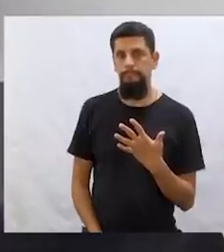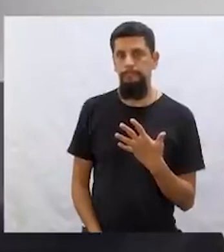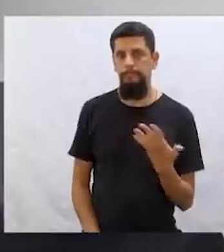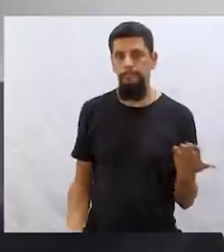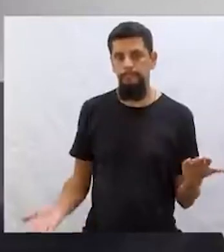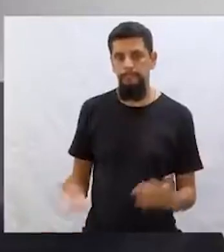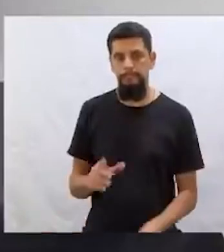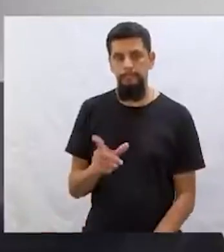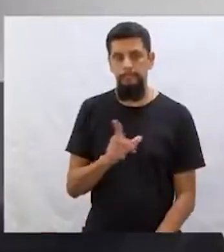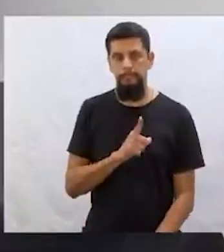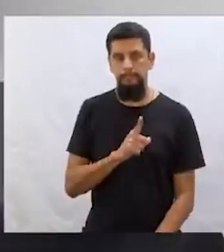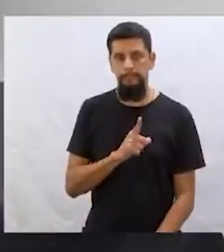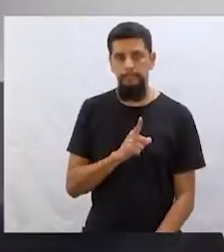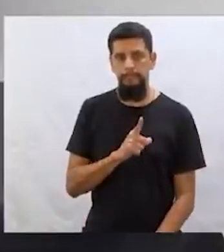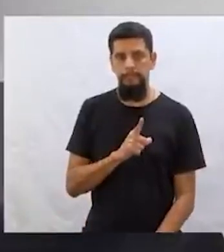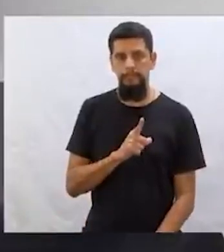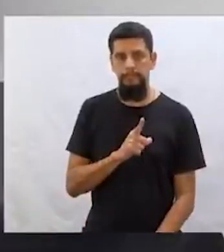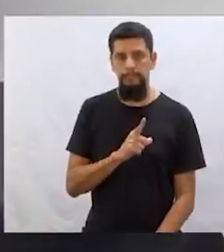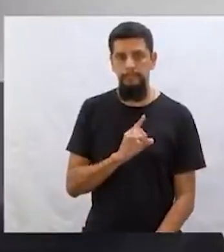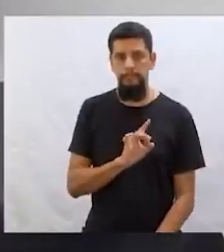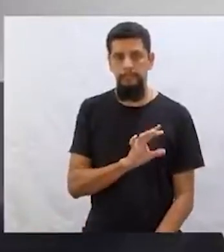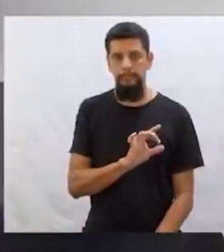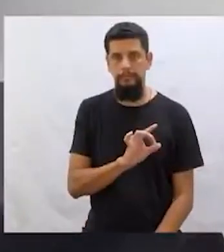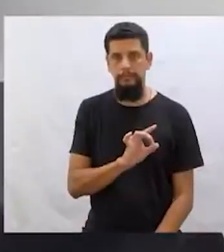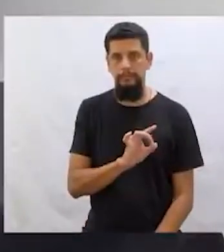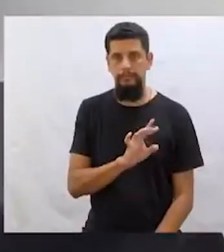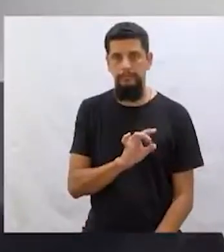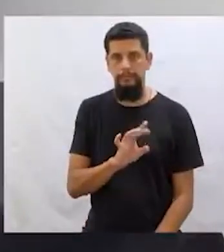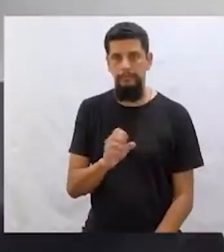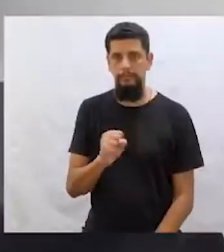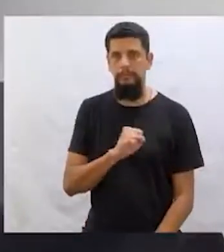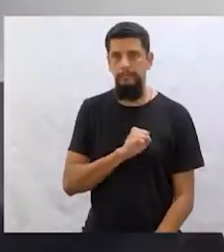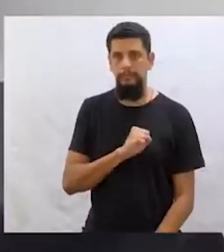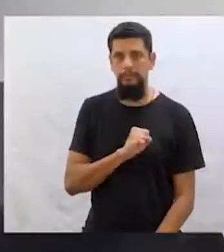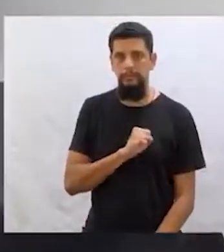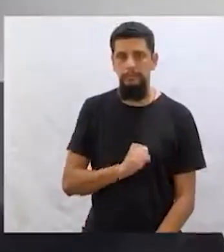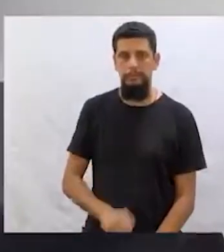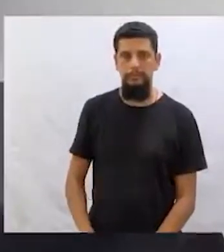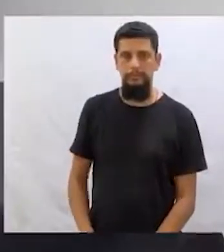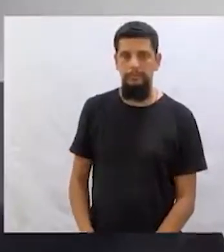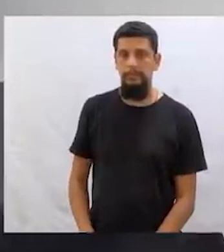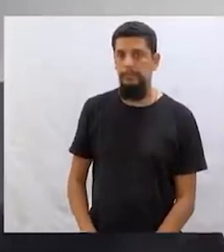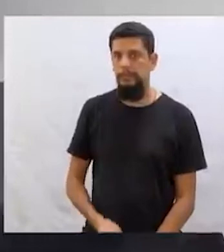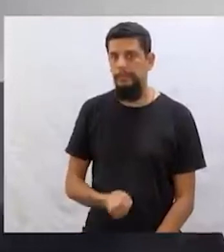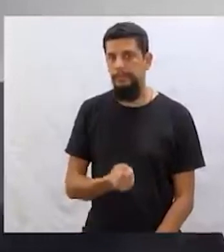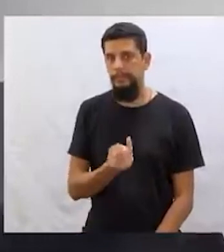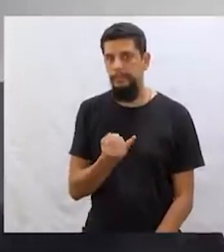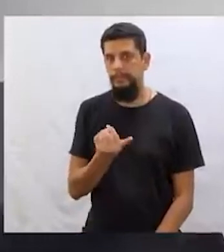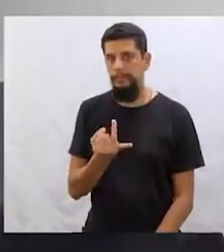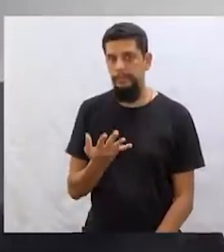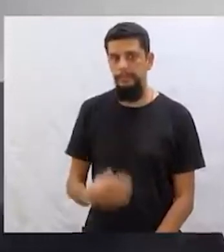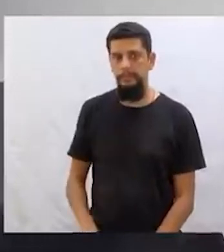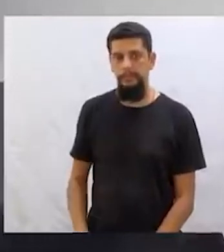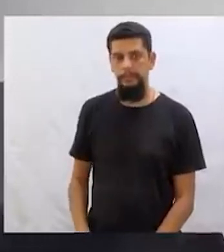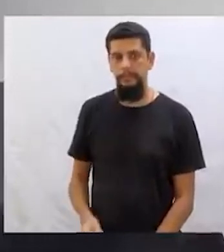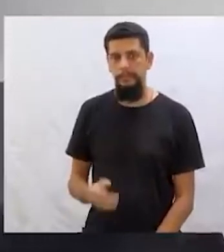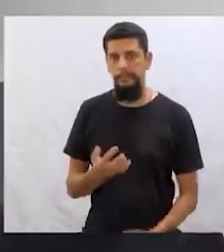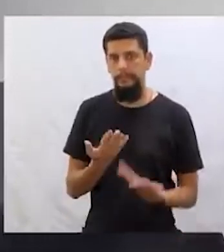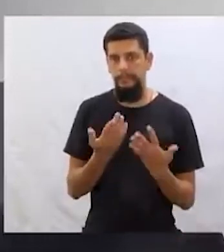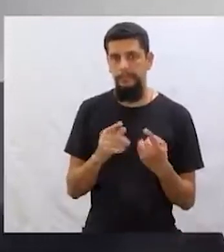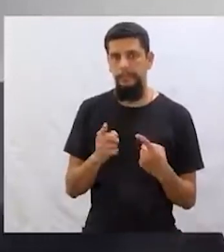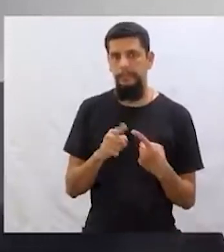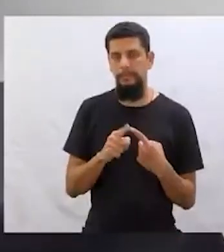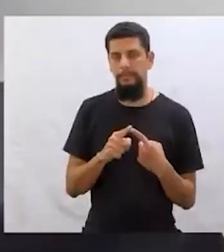1, 2, 3, 4 e 5. E aqui temos as mãozinhas. Eu vou contar aqui nessa primeira mãozinha quantos dedinhos estão levantados.